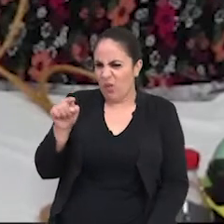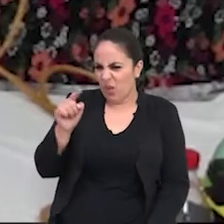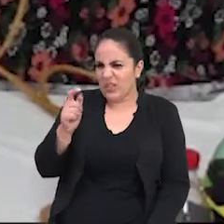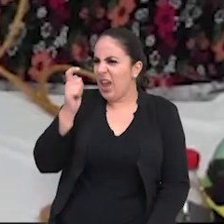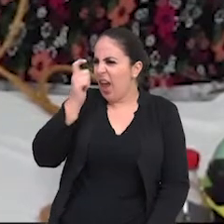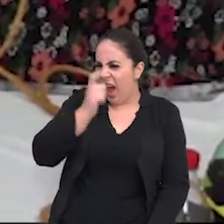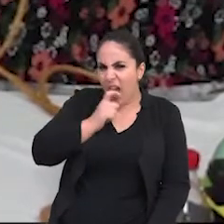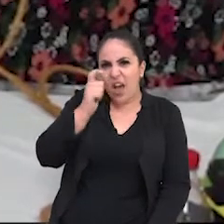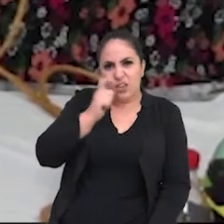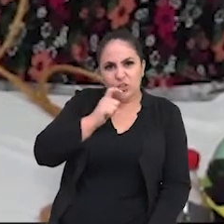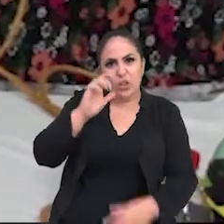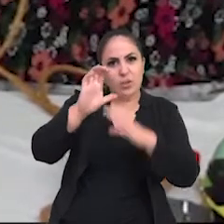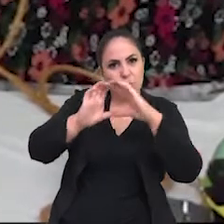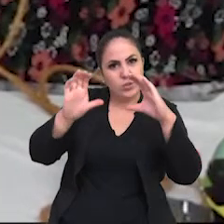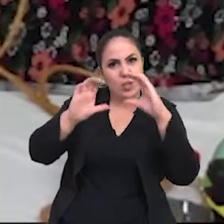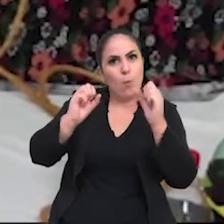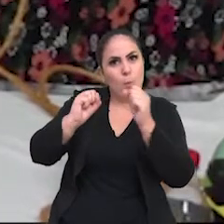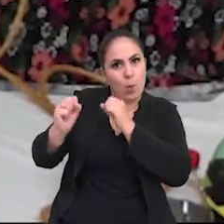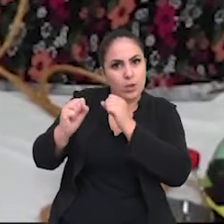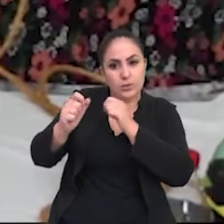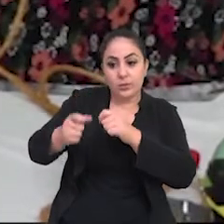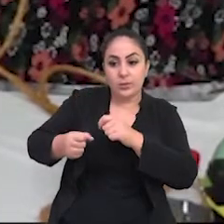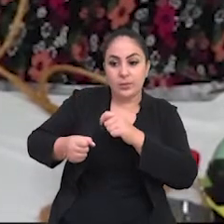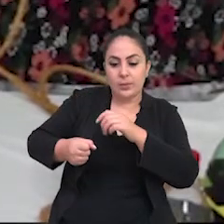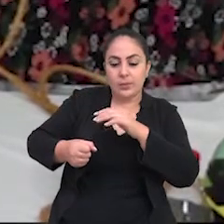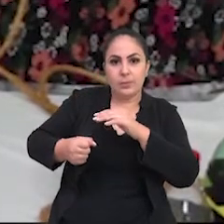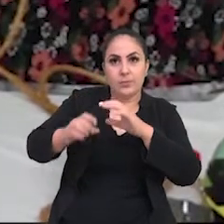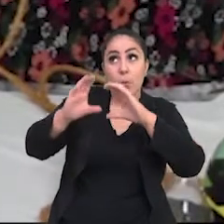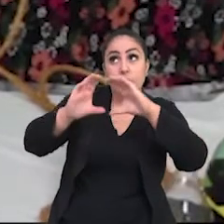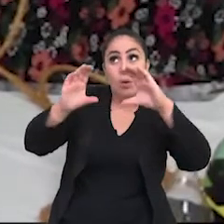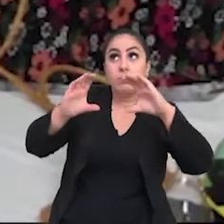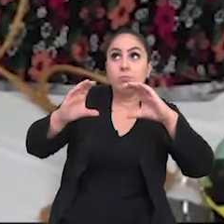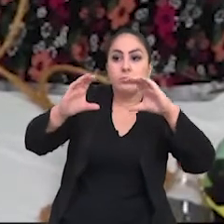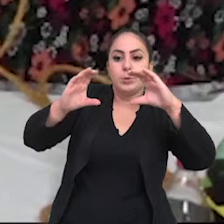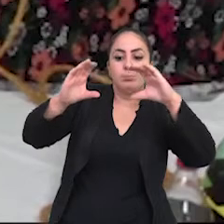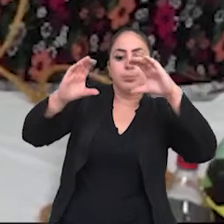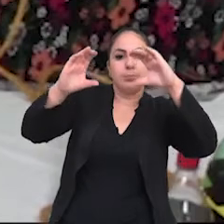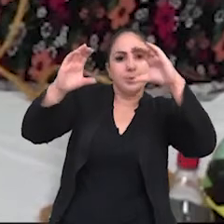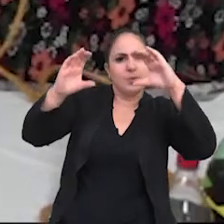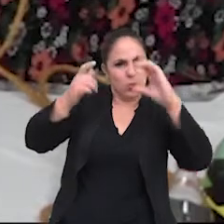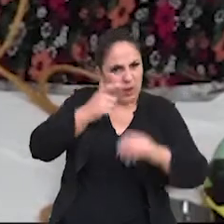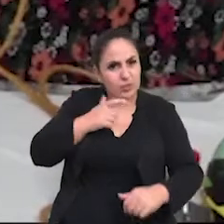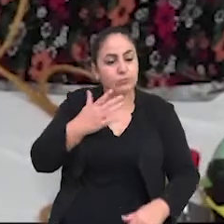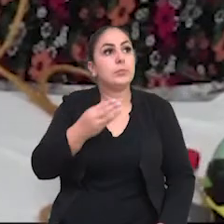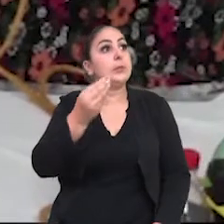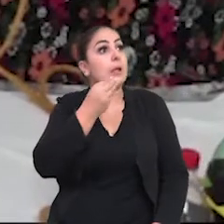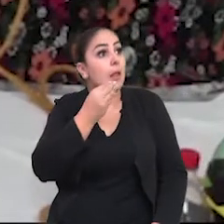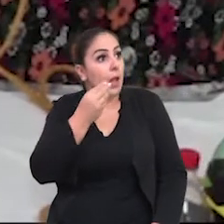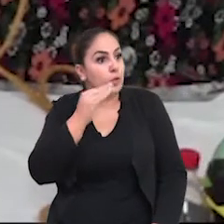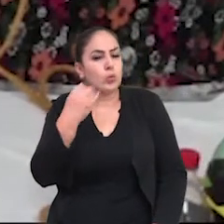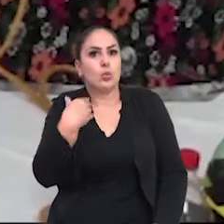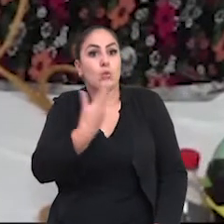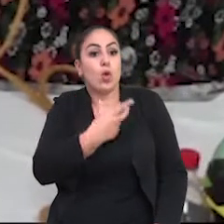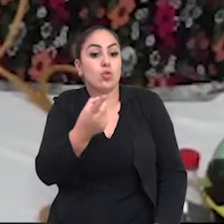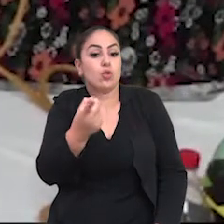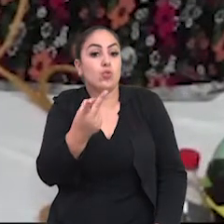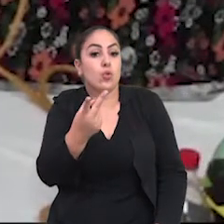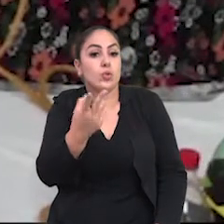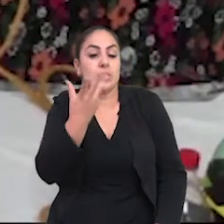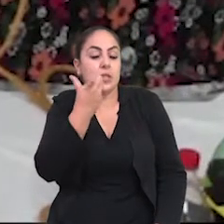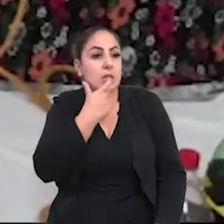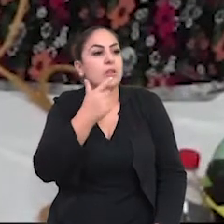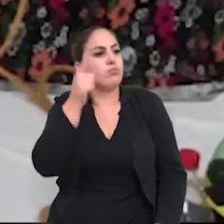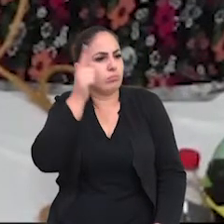Quê? Você realmente acha que o céu vai subir? Perguntou outra criança. Claro, olha só, a gente é em